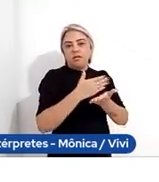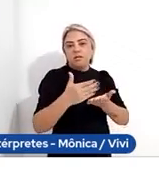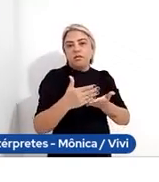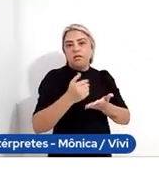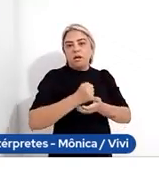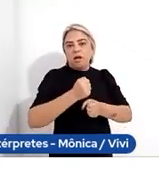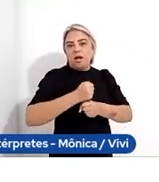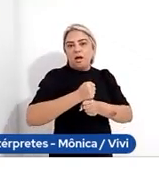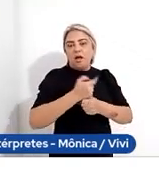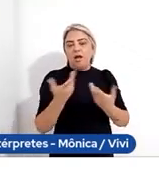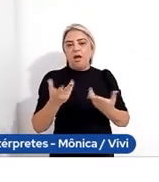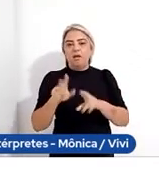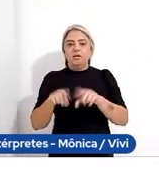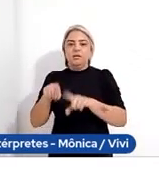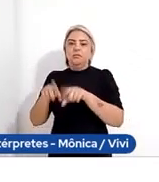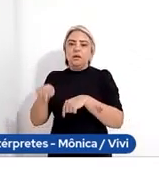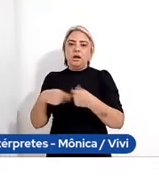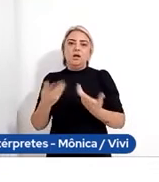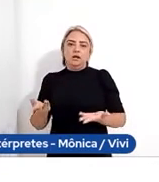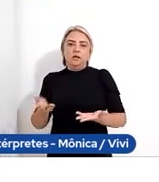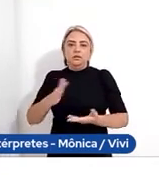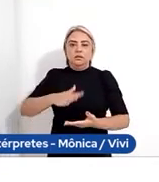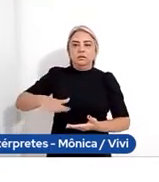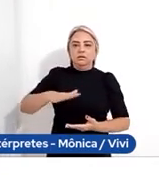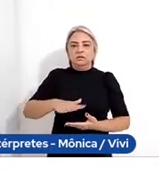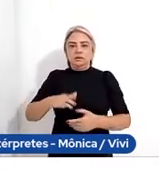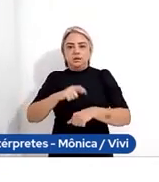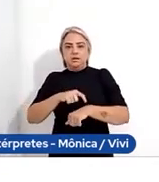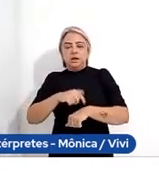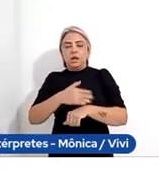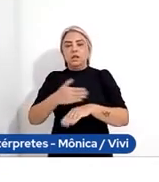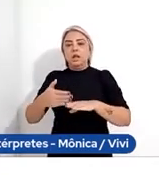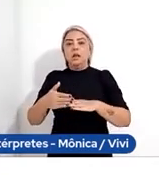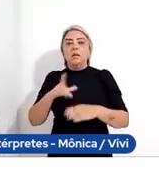anos, que varia entre zonas de vigência da patente.